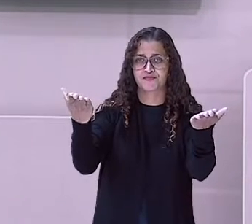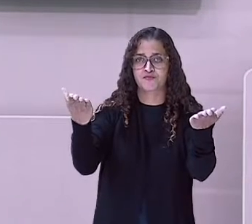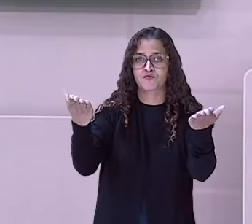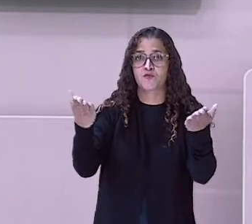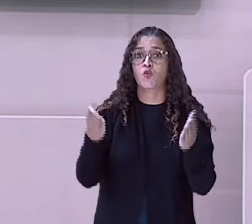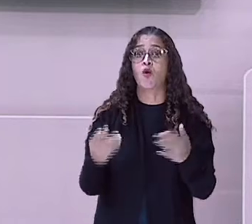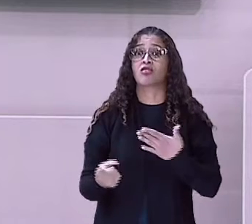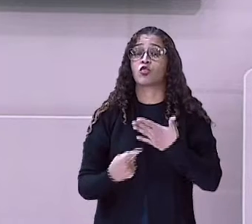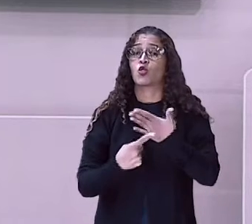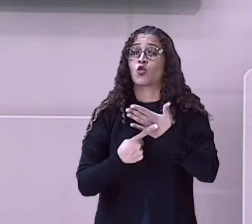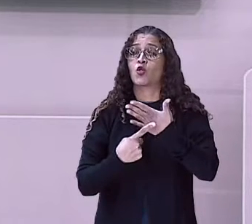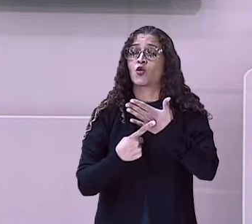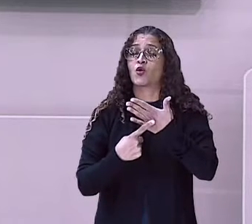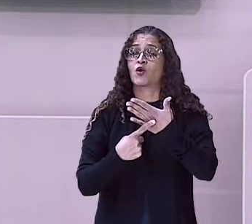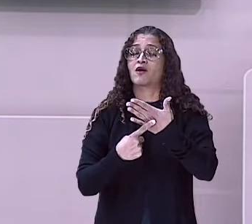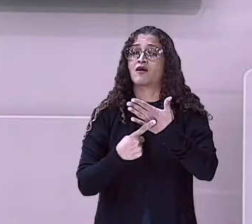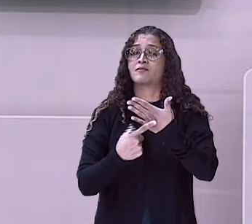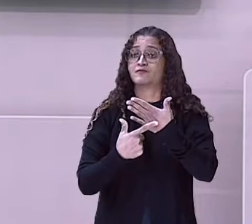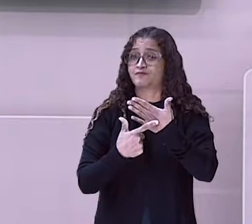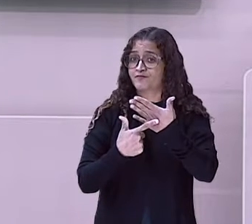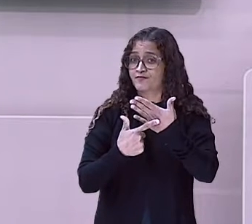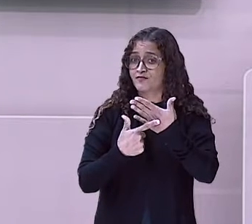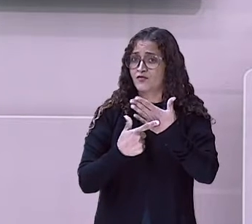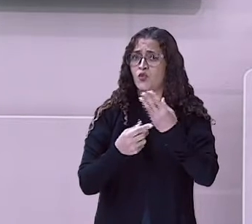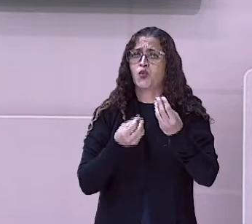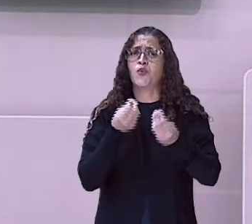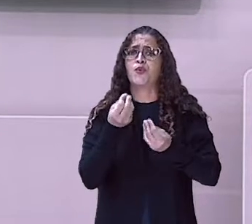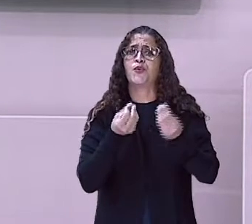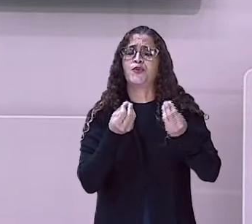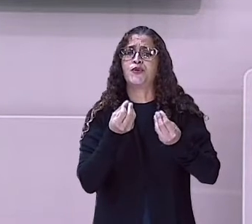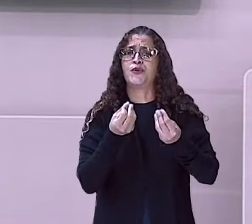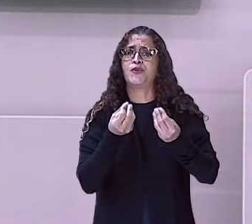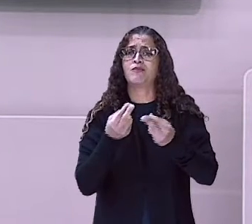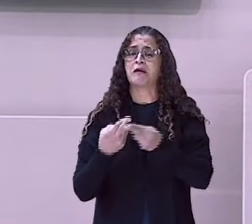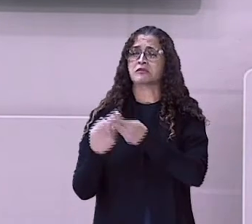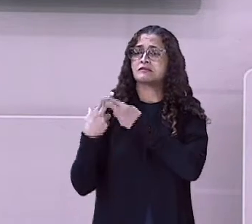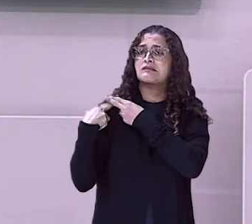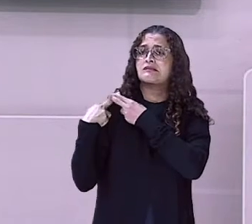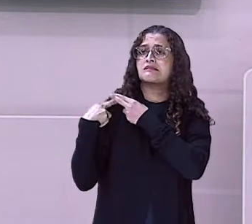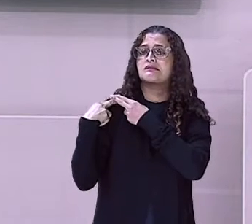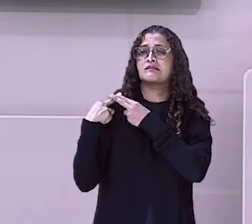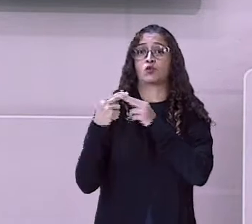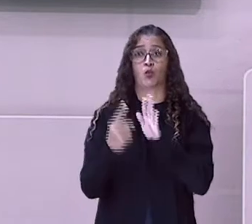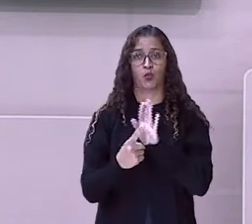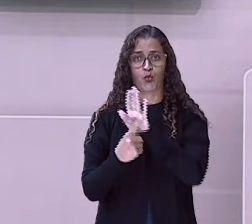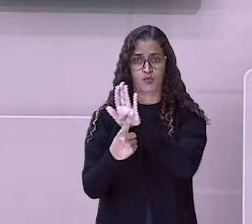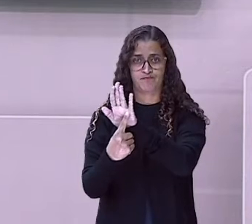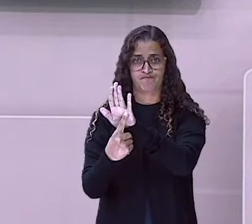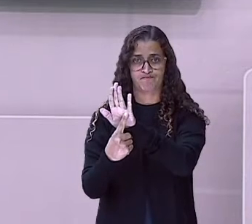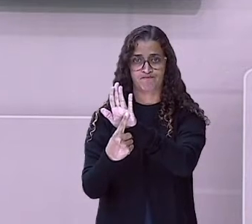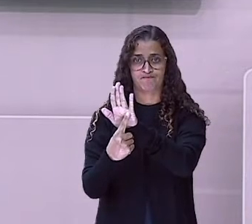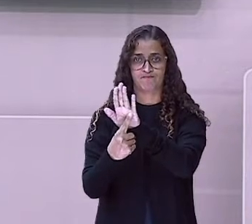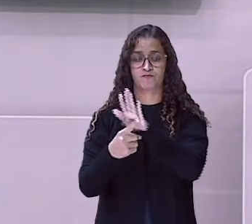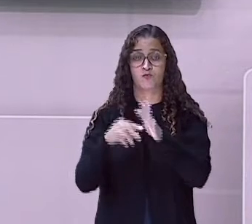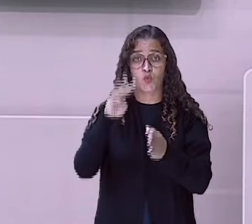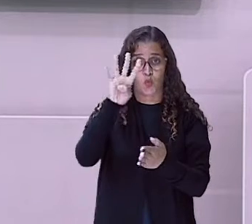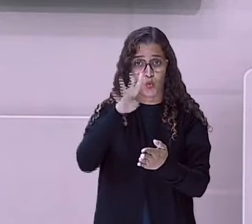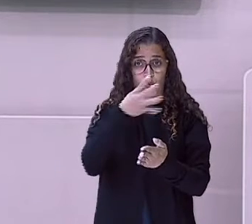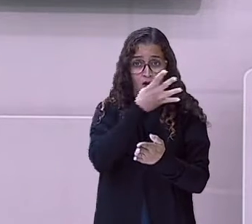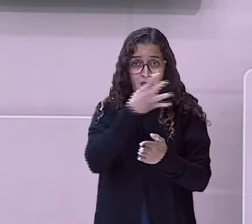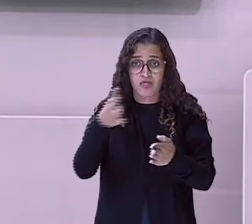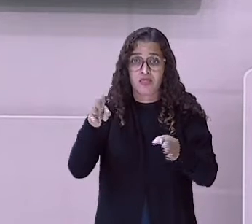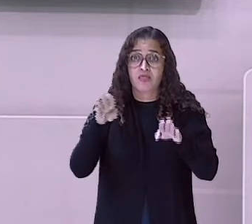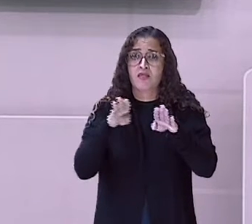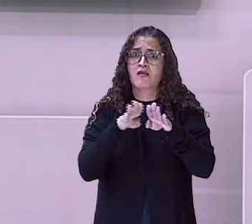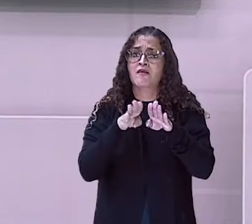as funções de uma tabela e de um gráfico. Então, nós temos tabelas e gráficos